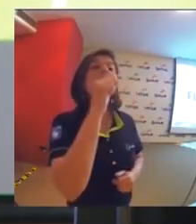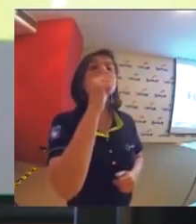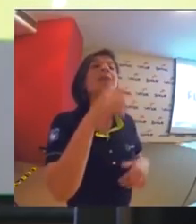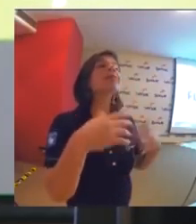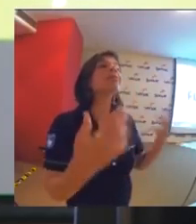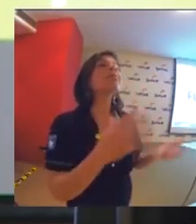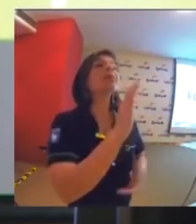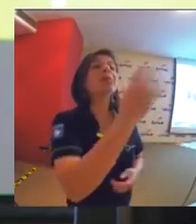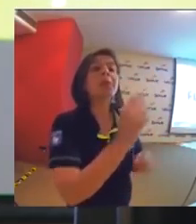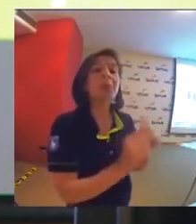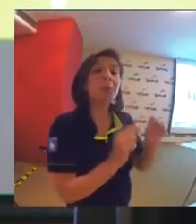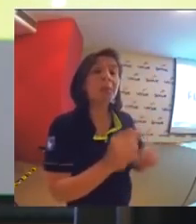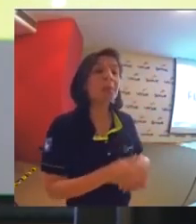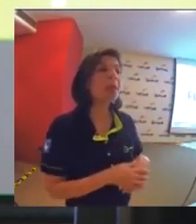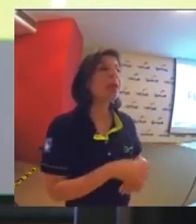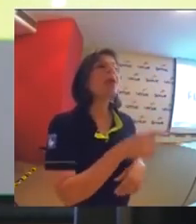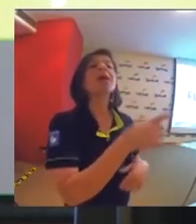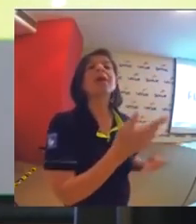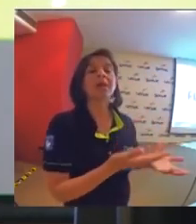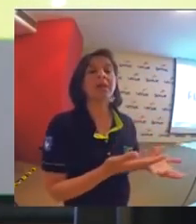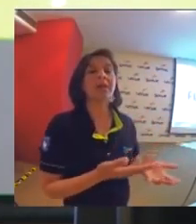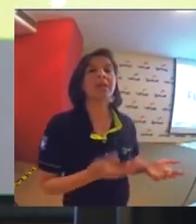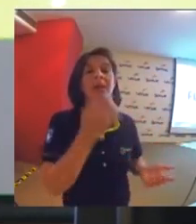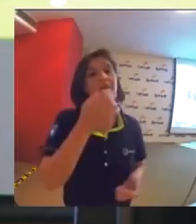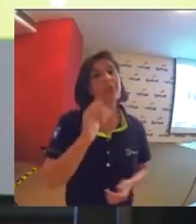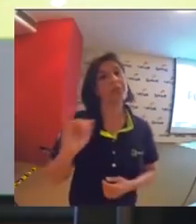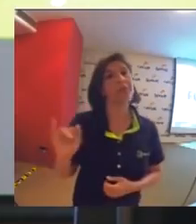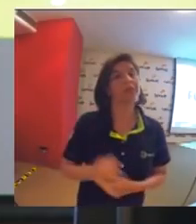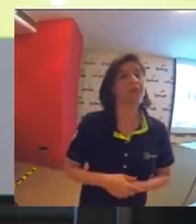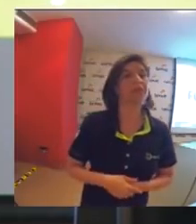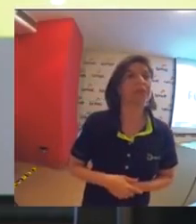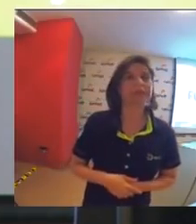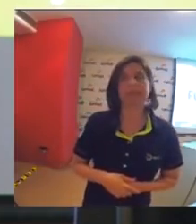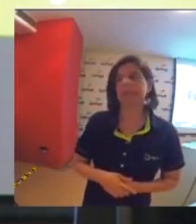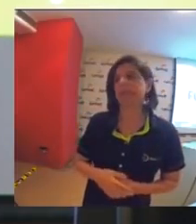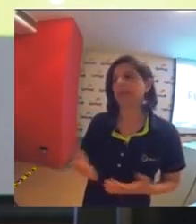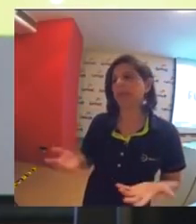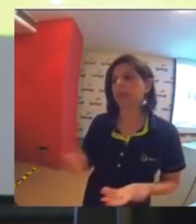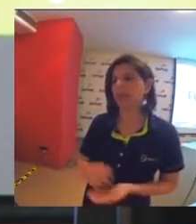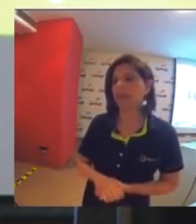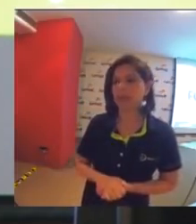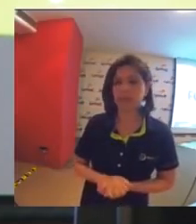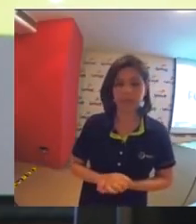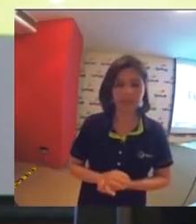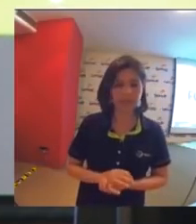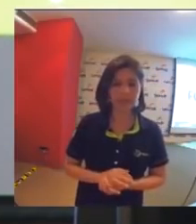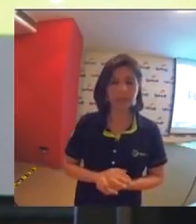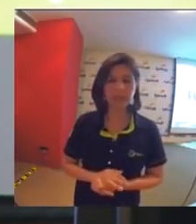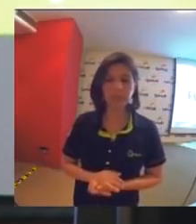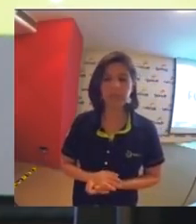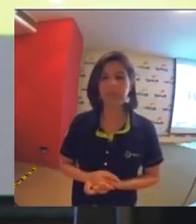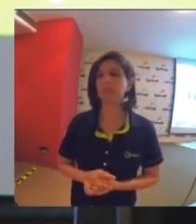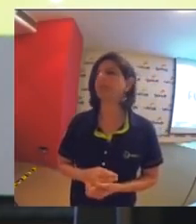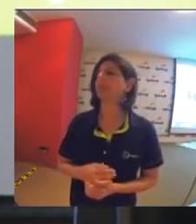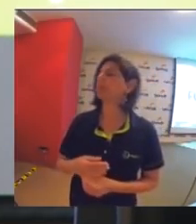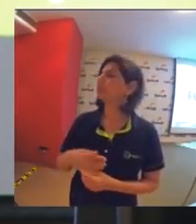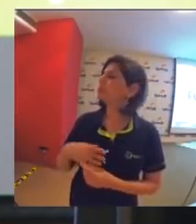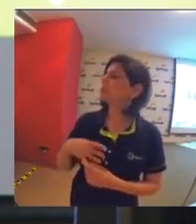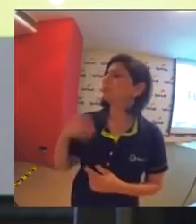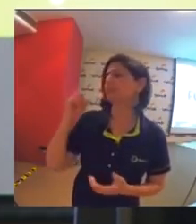assim, olha, eu ando na construção civil, quer dizer, quando não ando para aí a dar tiros a toda a gente, ando na construção civil, eu trabalhei